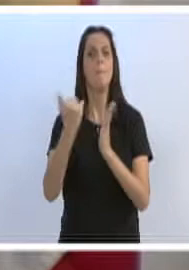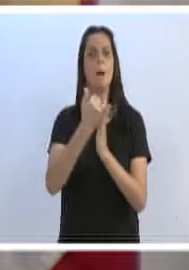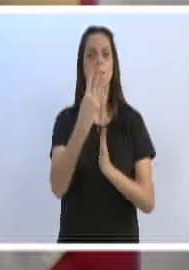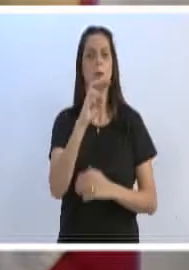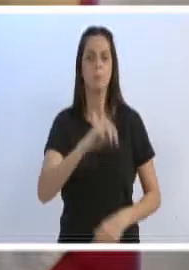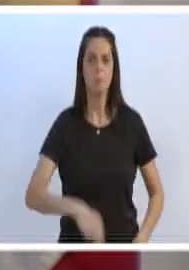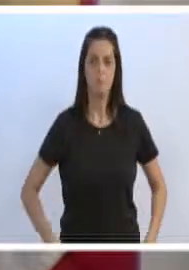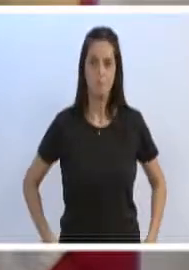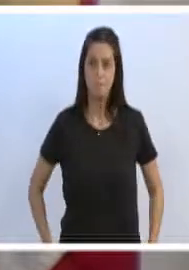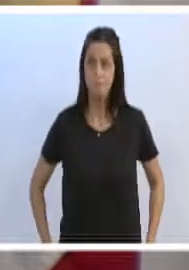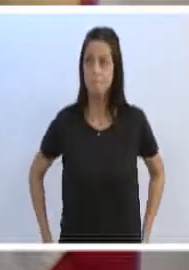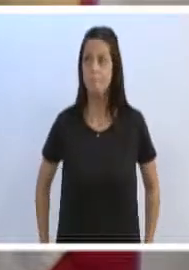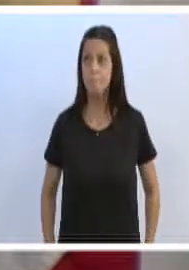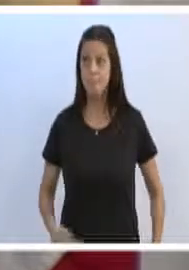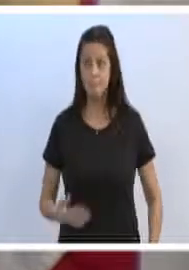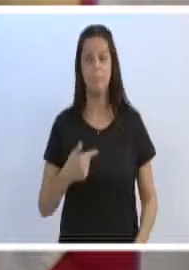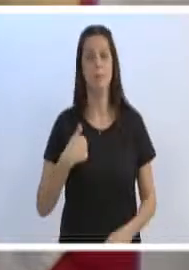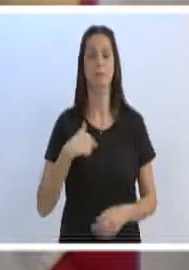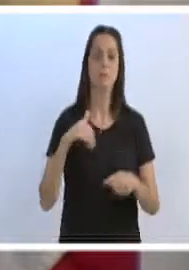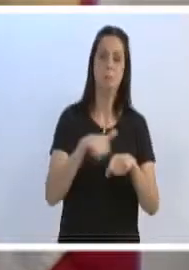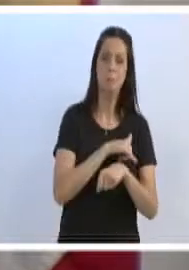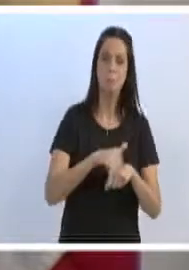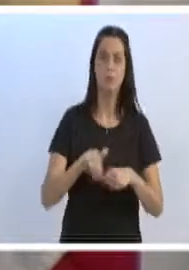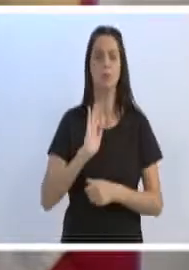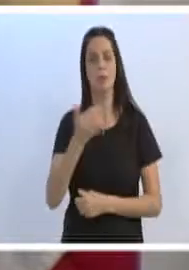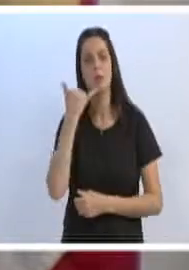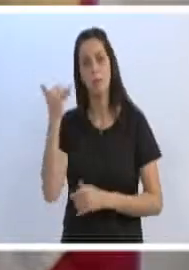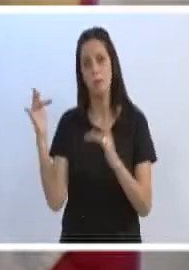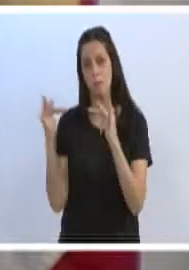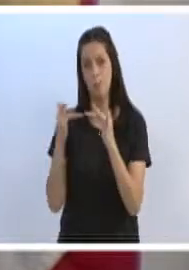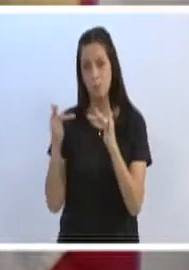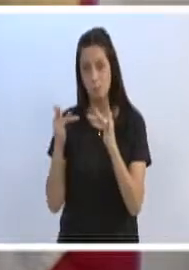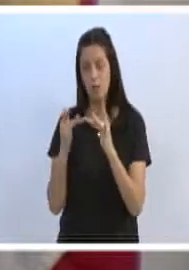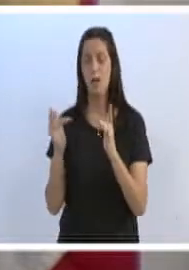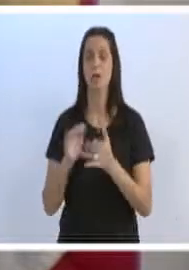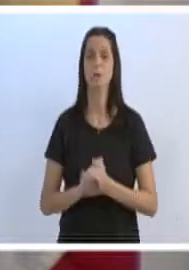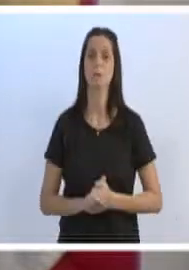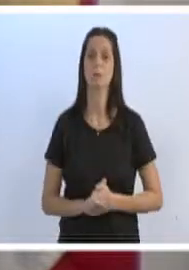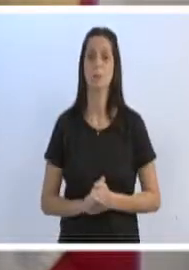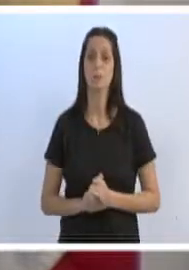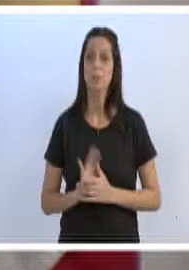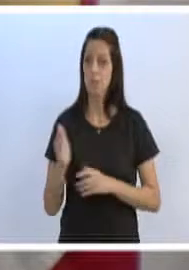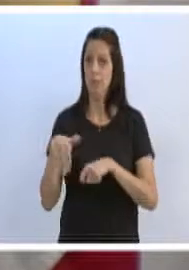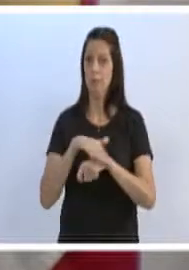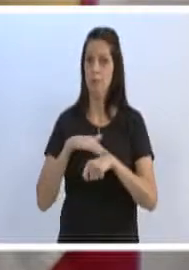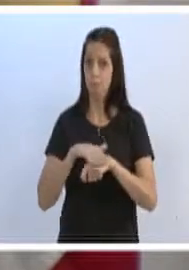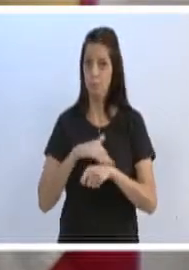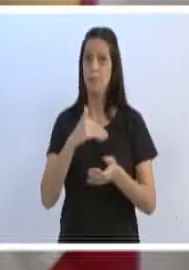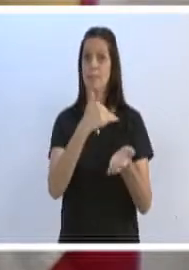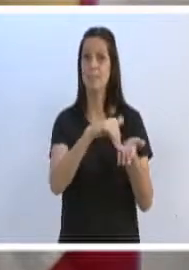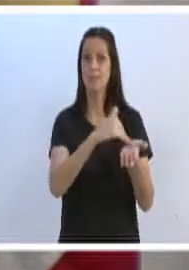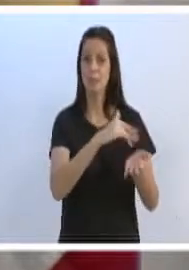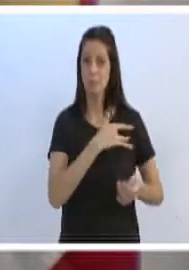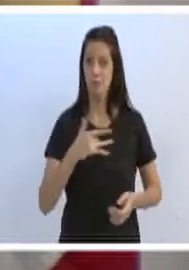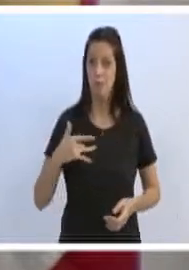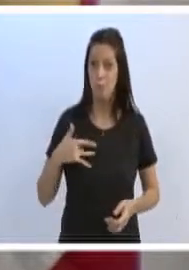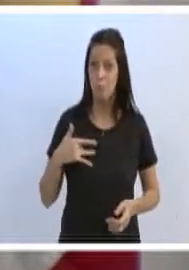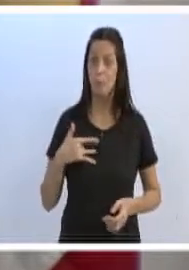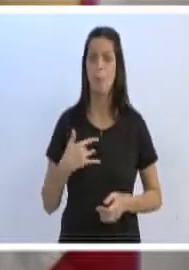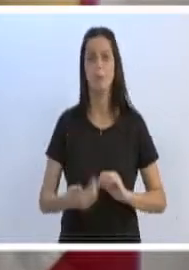de alguma forma viabilizando esses contatos juntamente com a secretaria de saúde